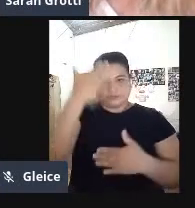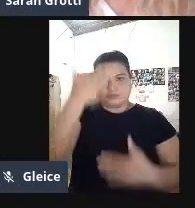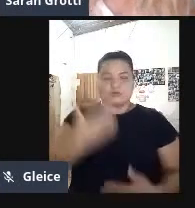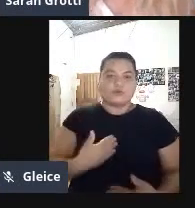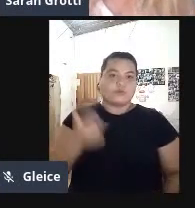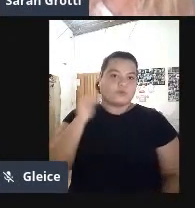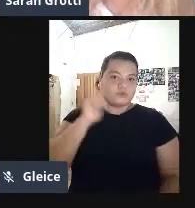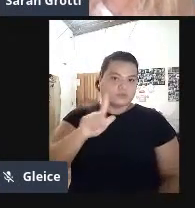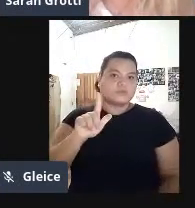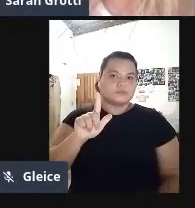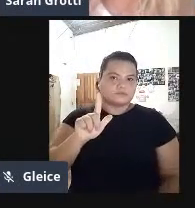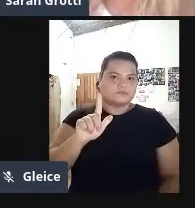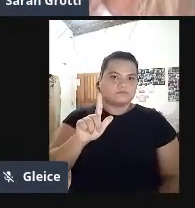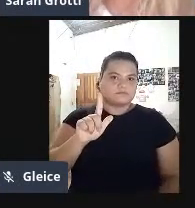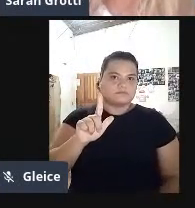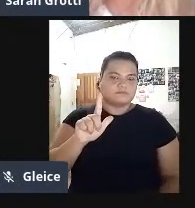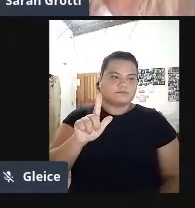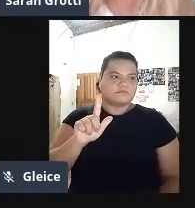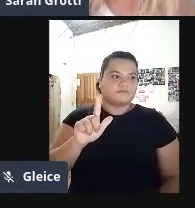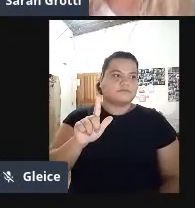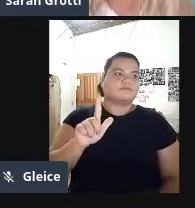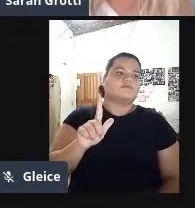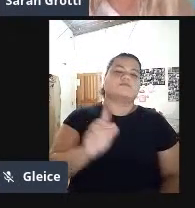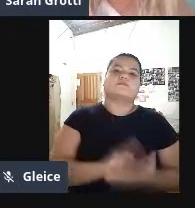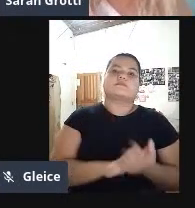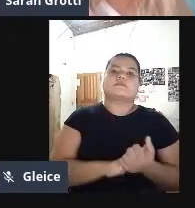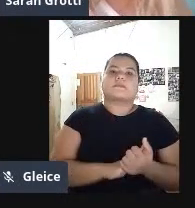fazer, falando de grosso modo.